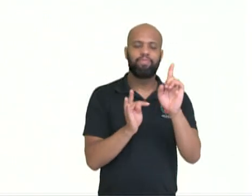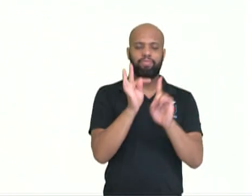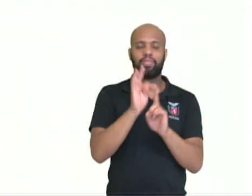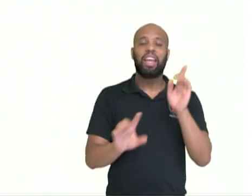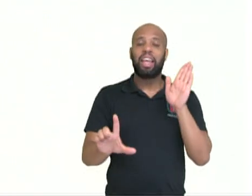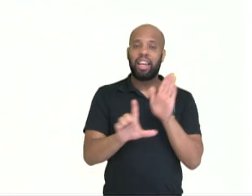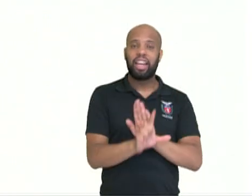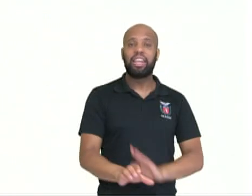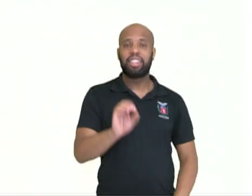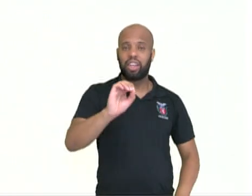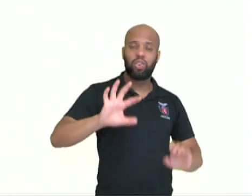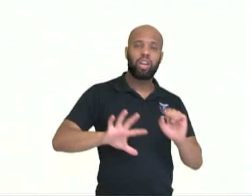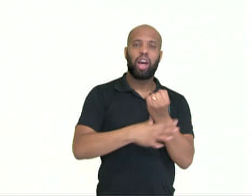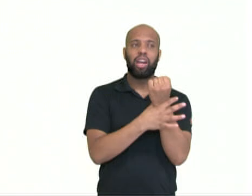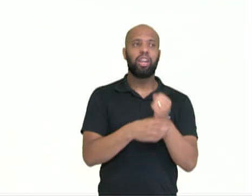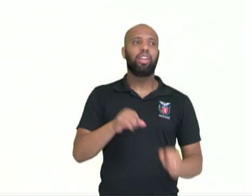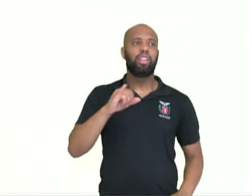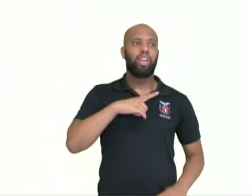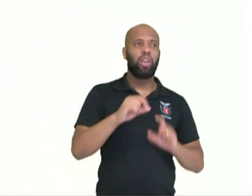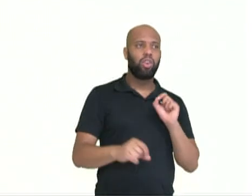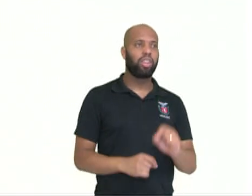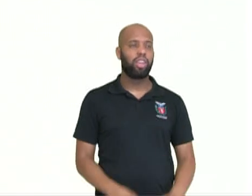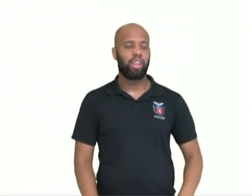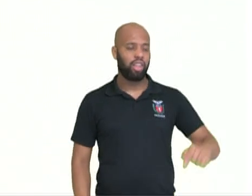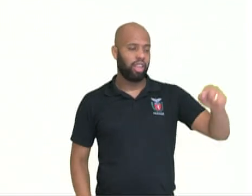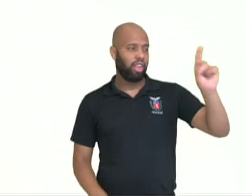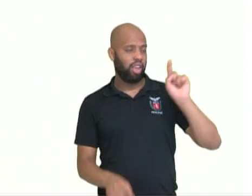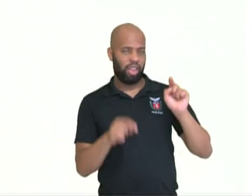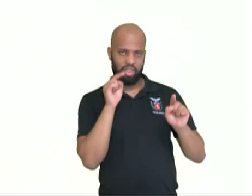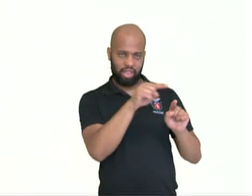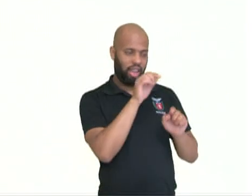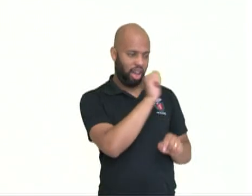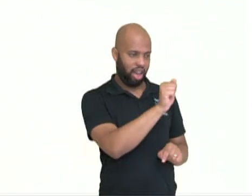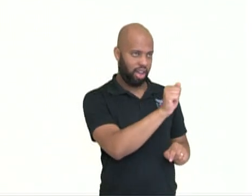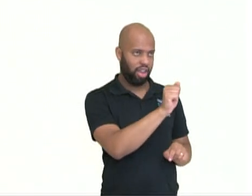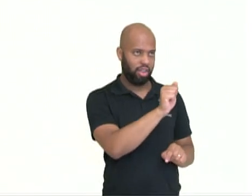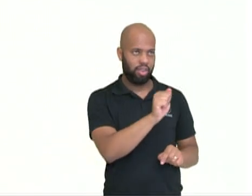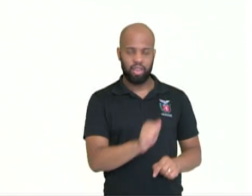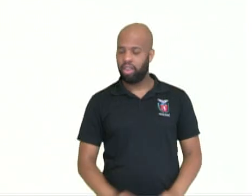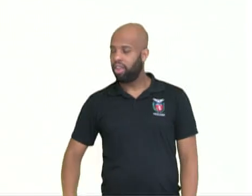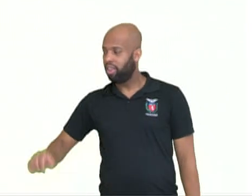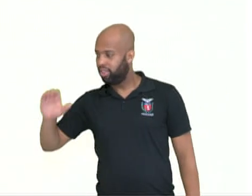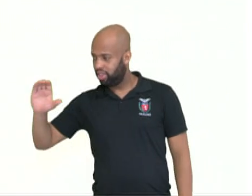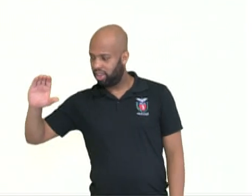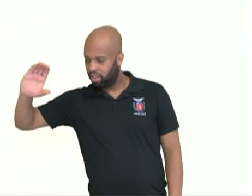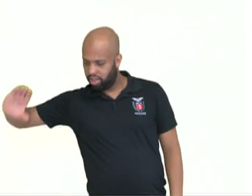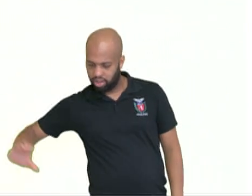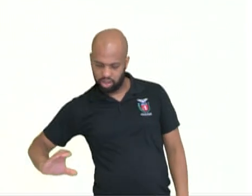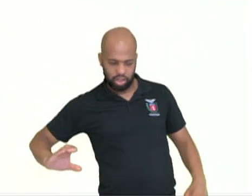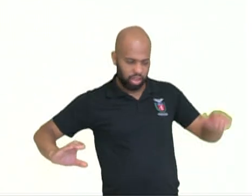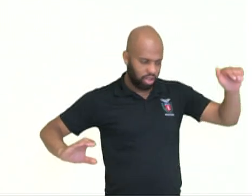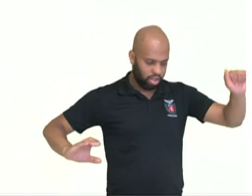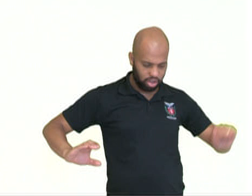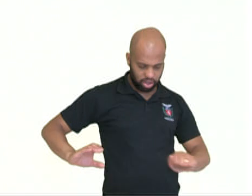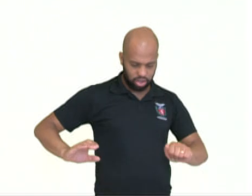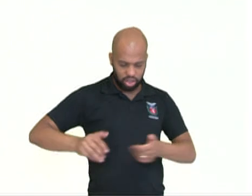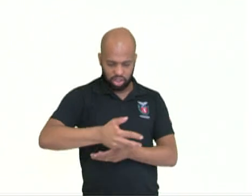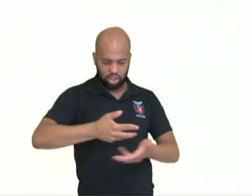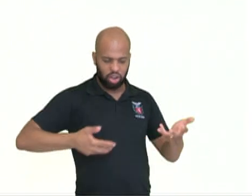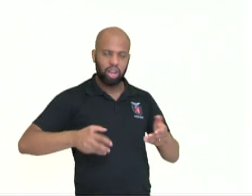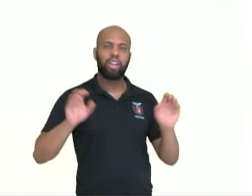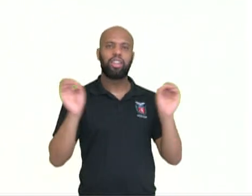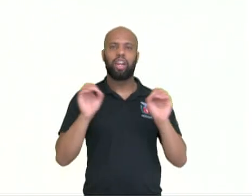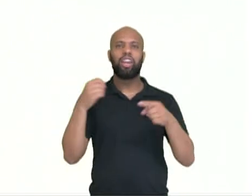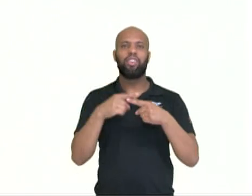que se você pegar o termômetro A e colocar diretamente em contato com o corpo C, não vai haver troca de calor, porque estão na mesma